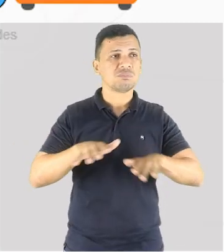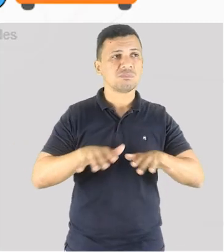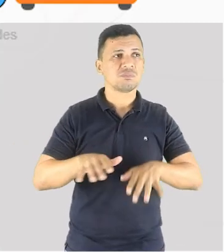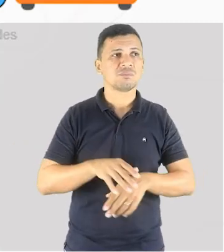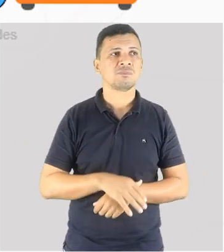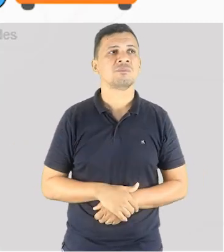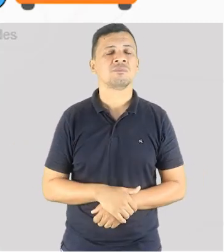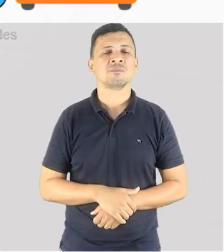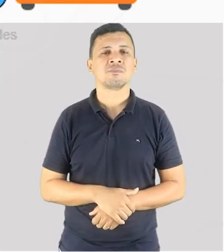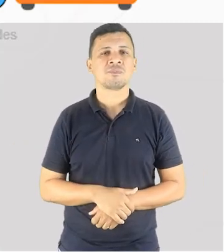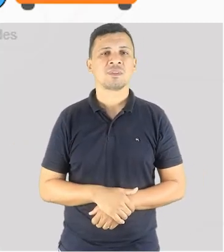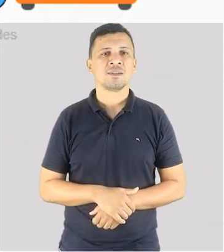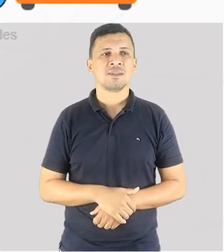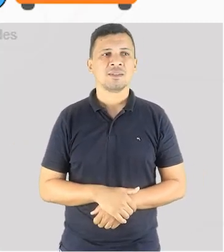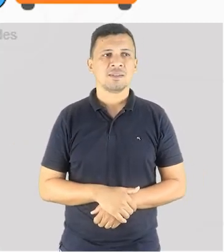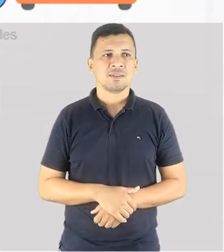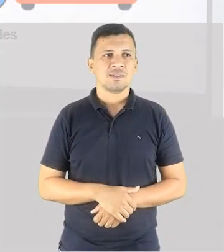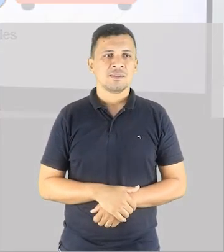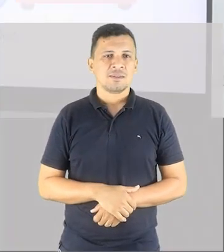quando a gente